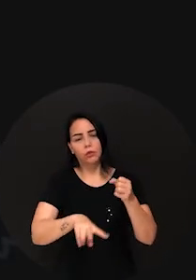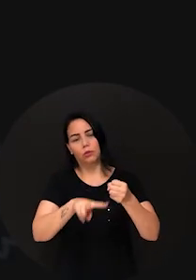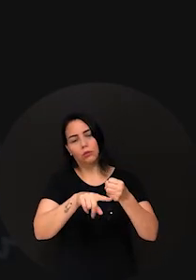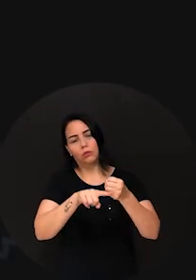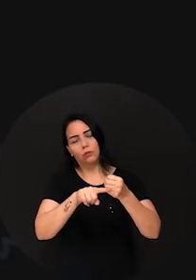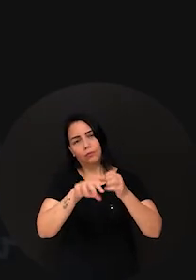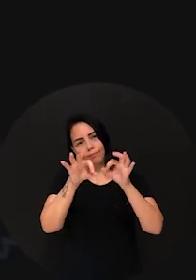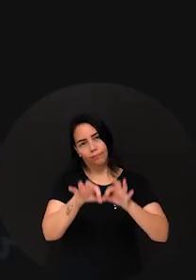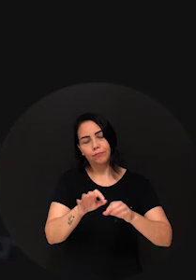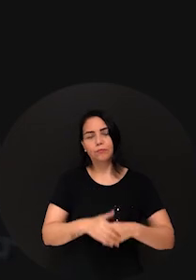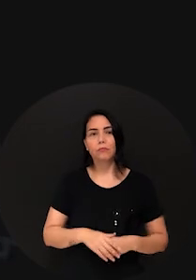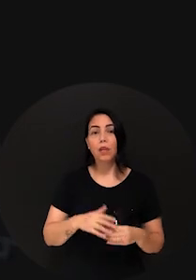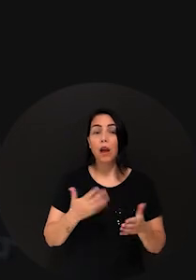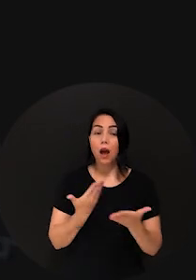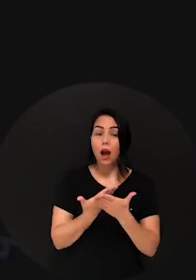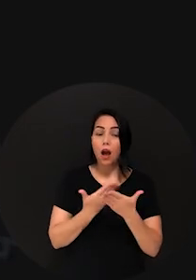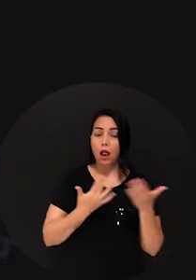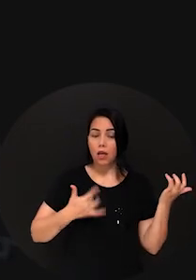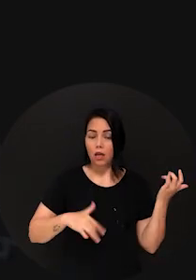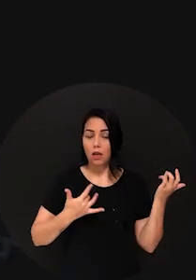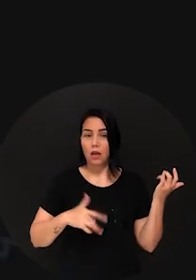SCAR.